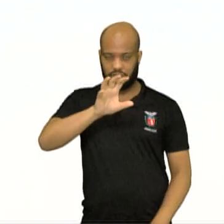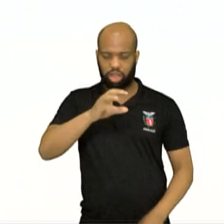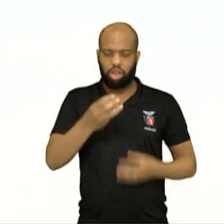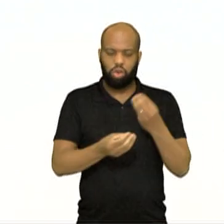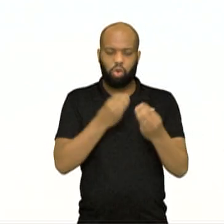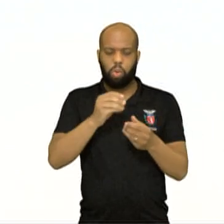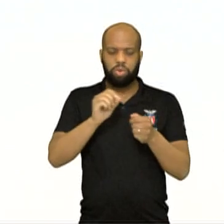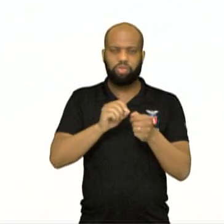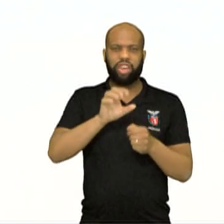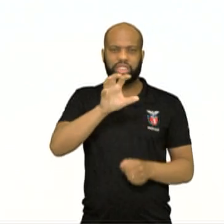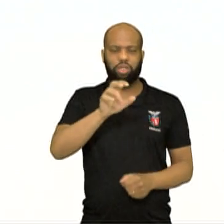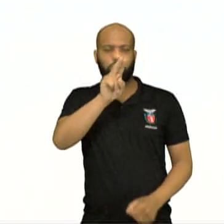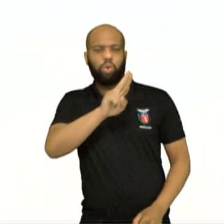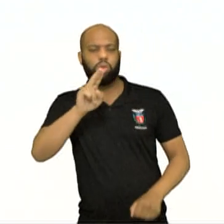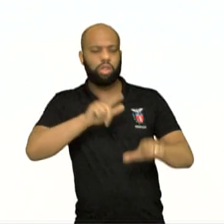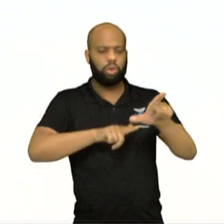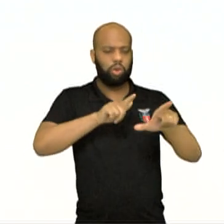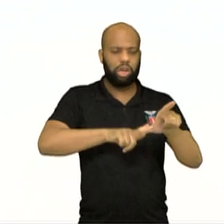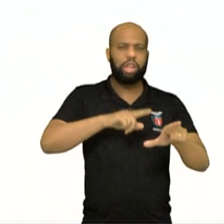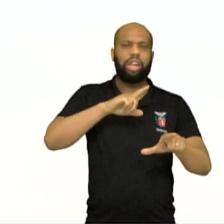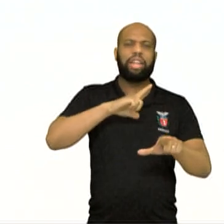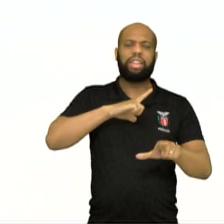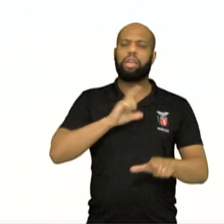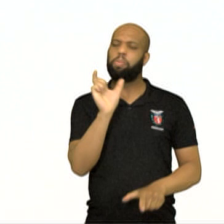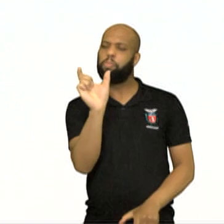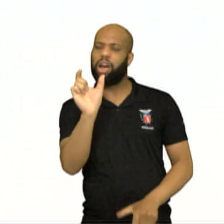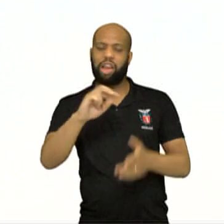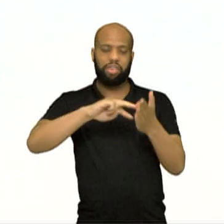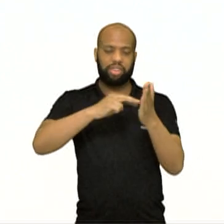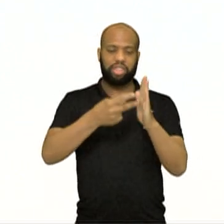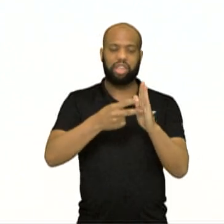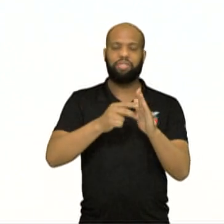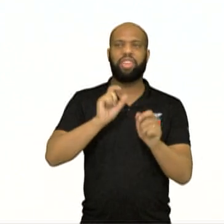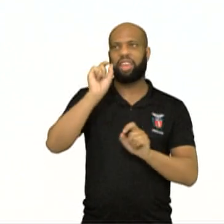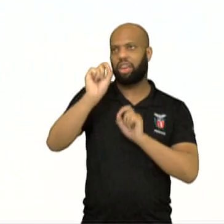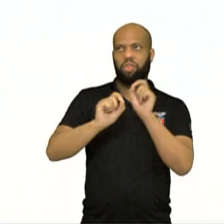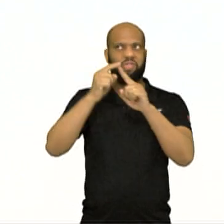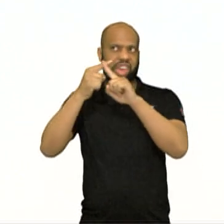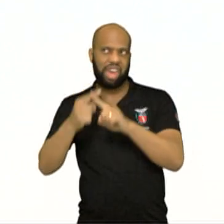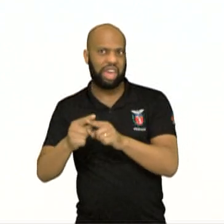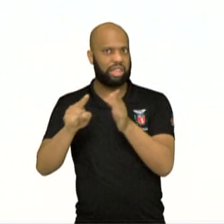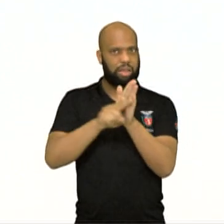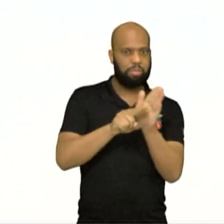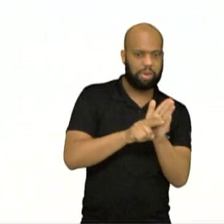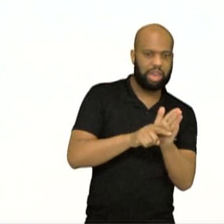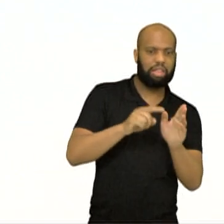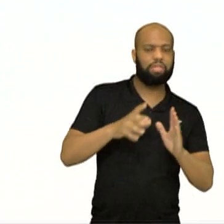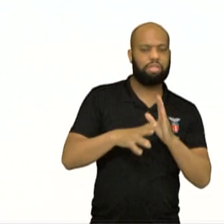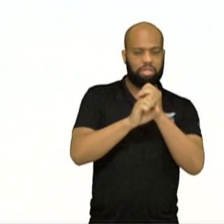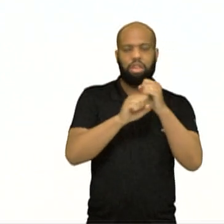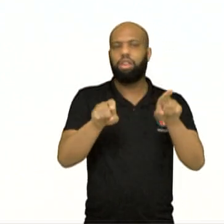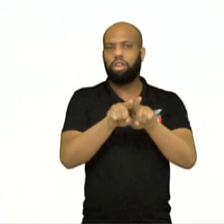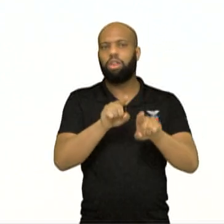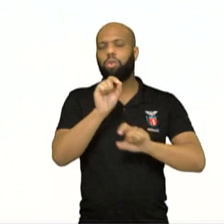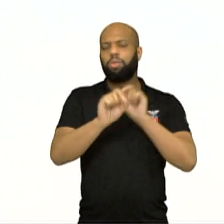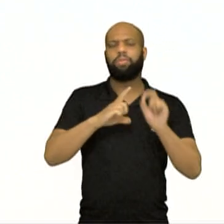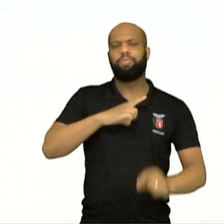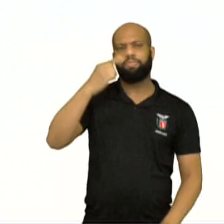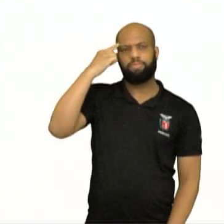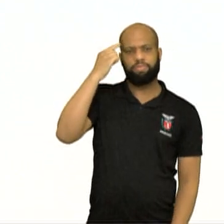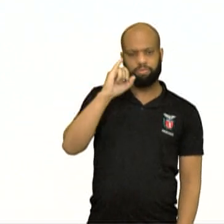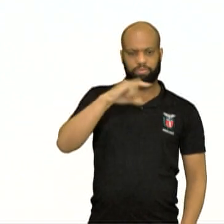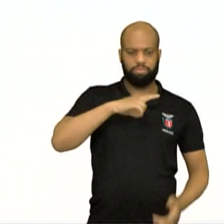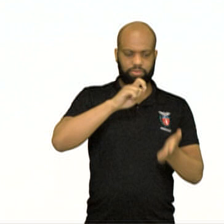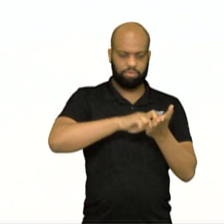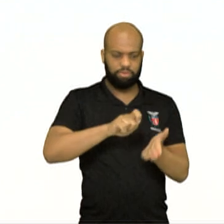tradução algébrica, as palavras que significam operações matemáticas? O que eu tenho que pensar quando vem